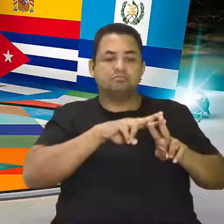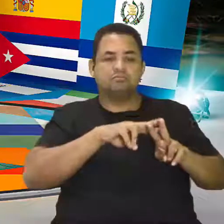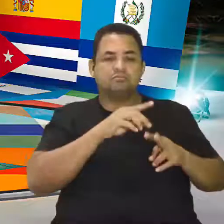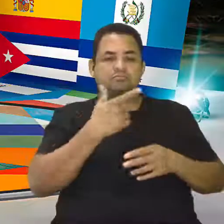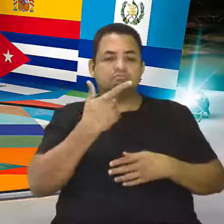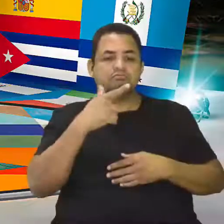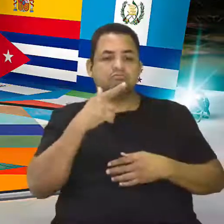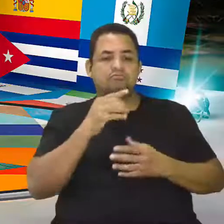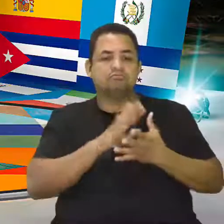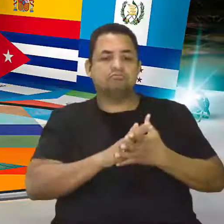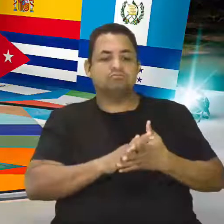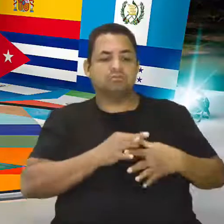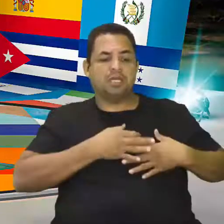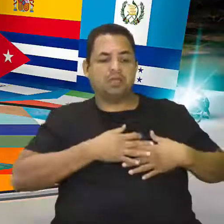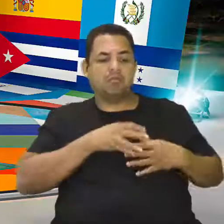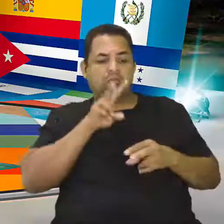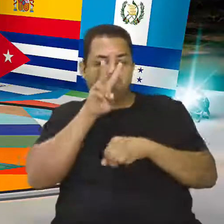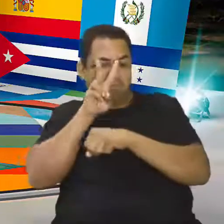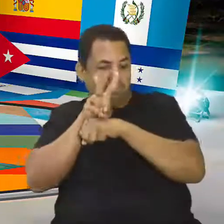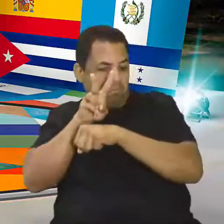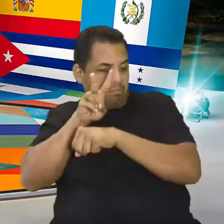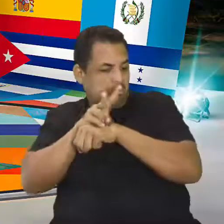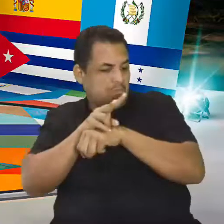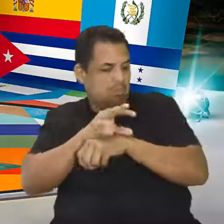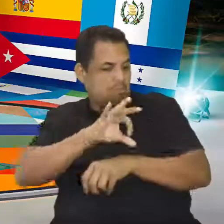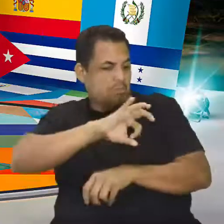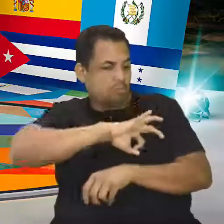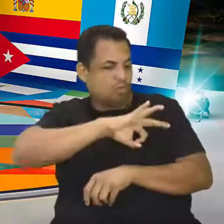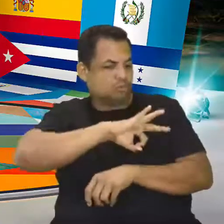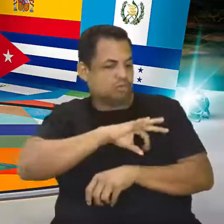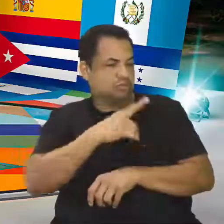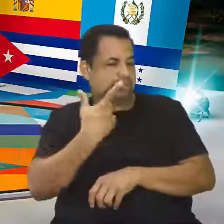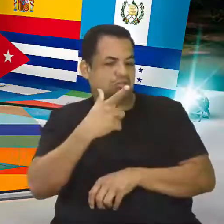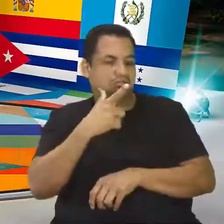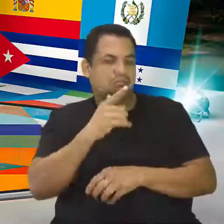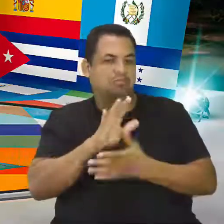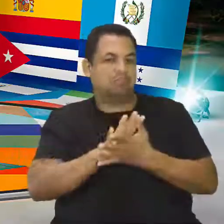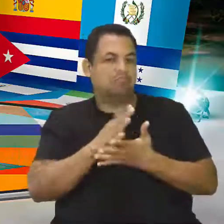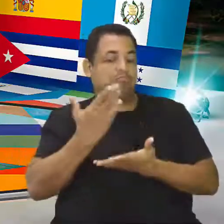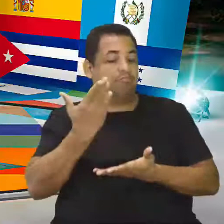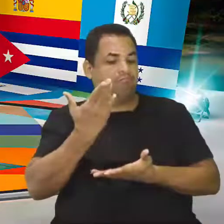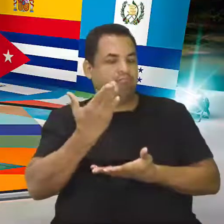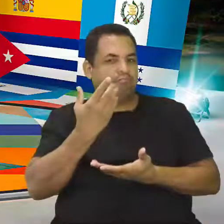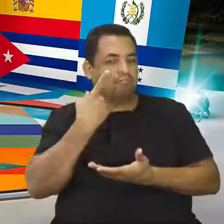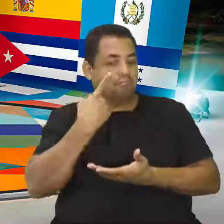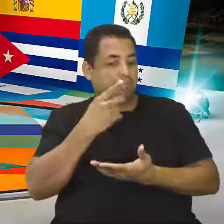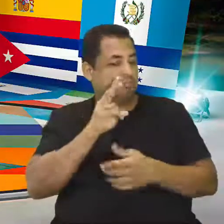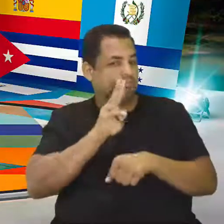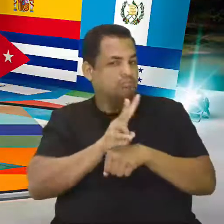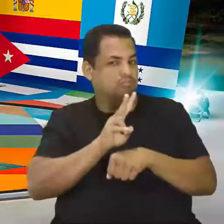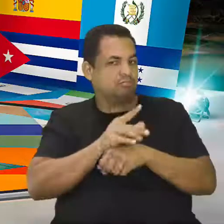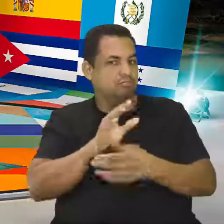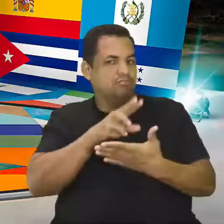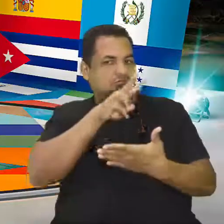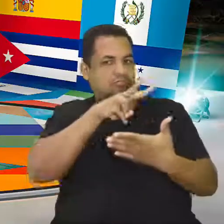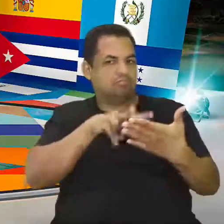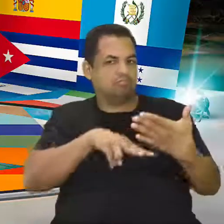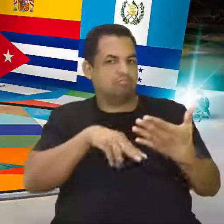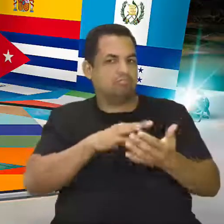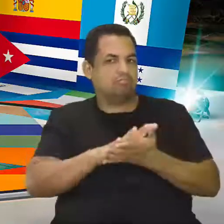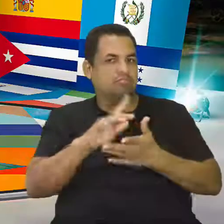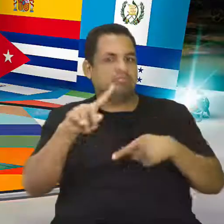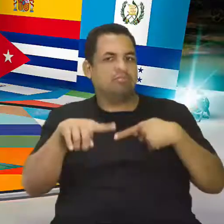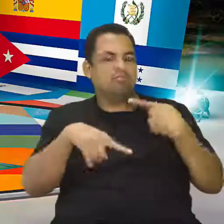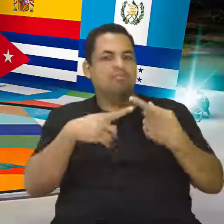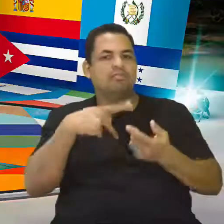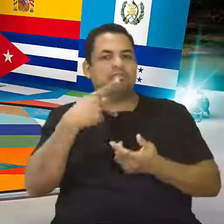tem policial cuidando deles. Olha, já pensou, gente? Olha a confiança, né? Se eu fosse vocês, eu dava uma lida e falava pra gente depois,